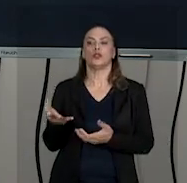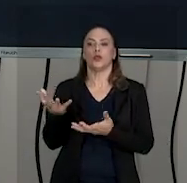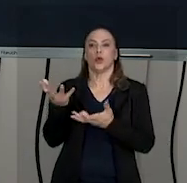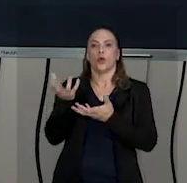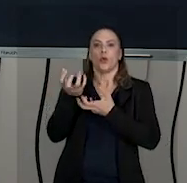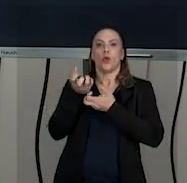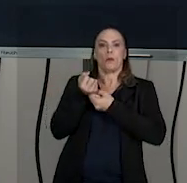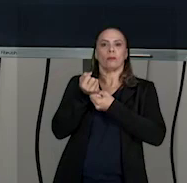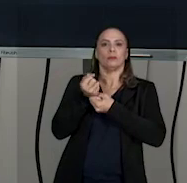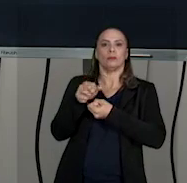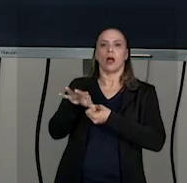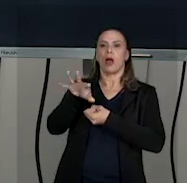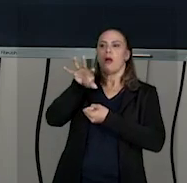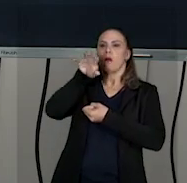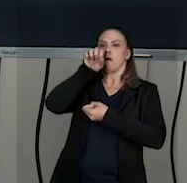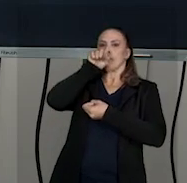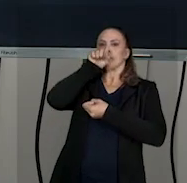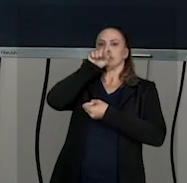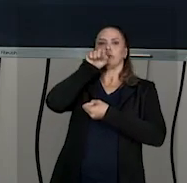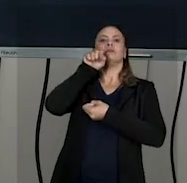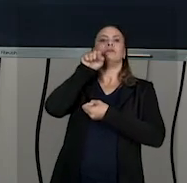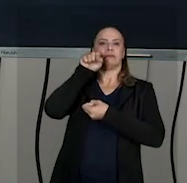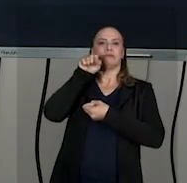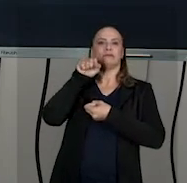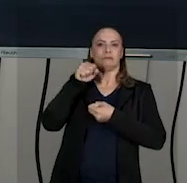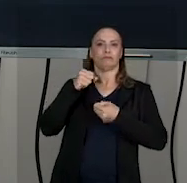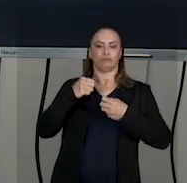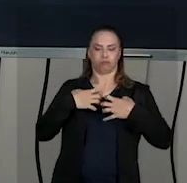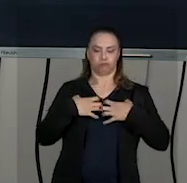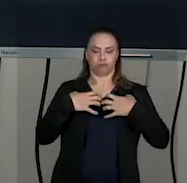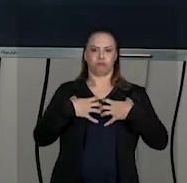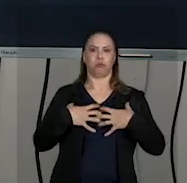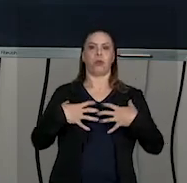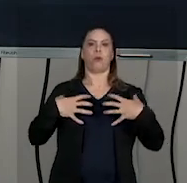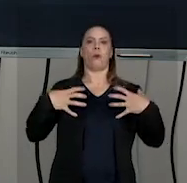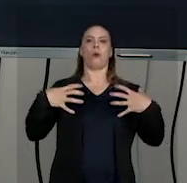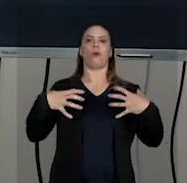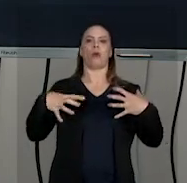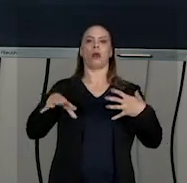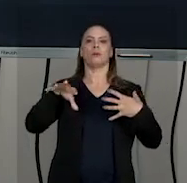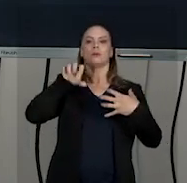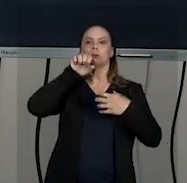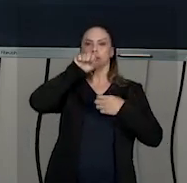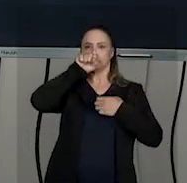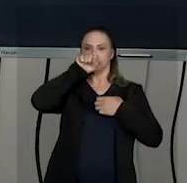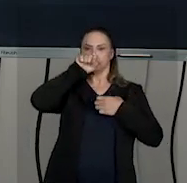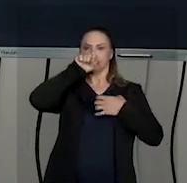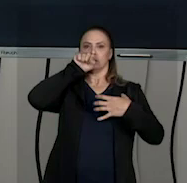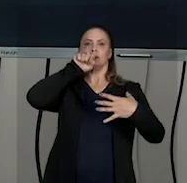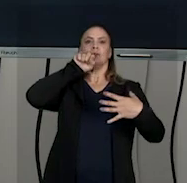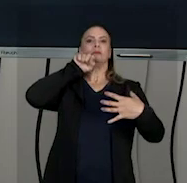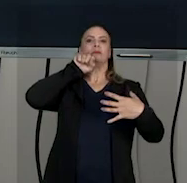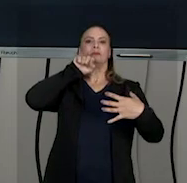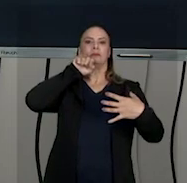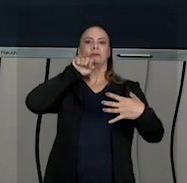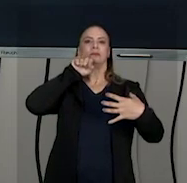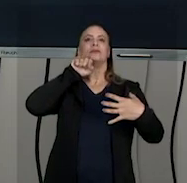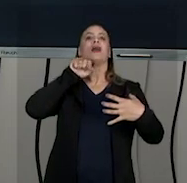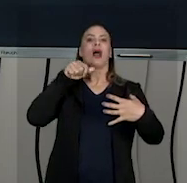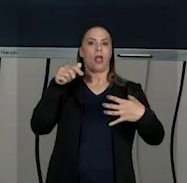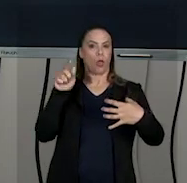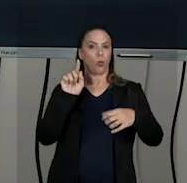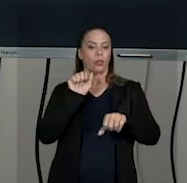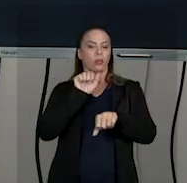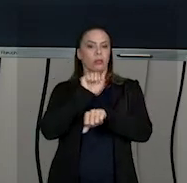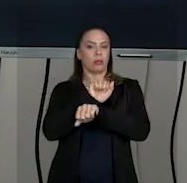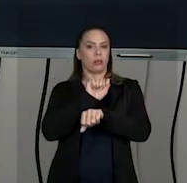capacidade pulmonar, maior vai ser o tempo que você consegue ficar em apneia, sem